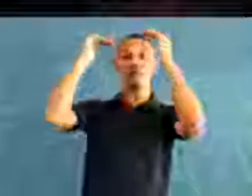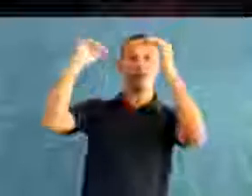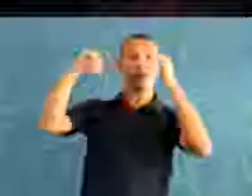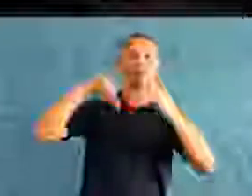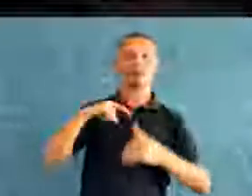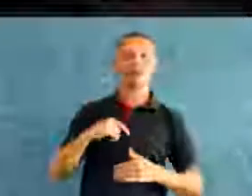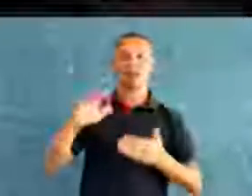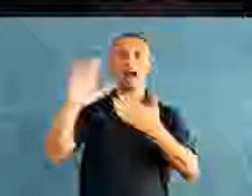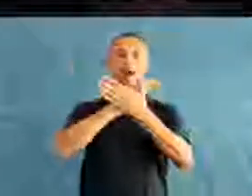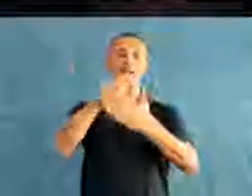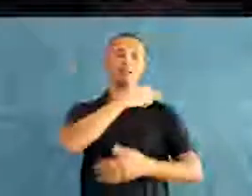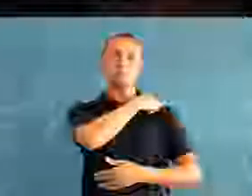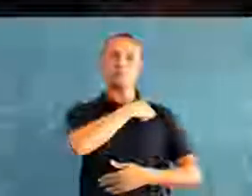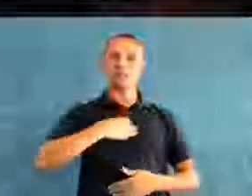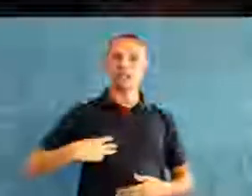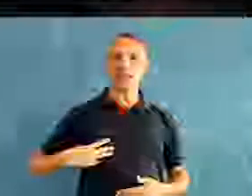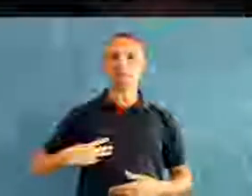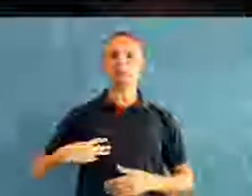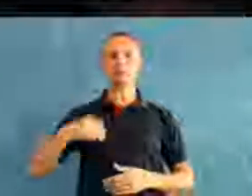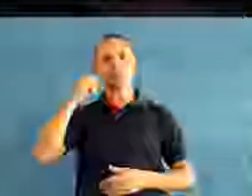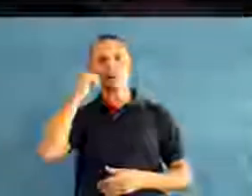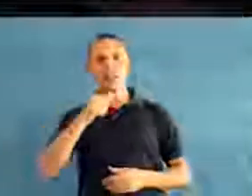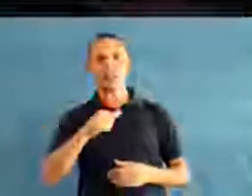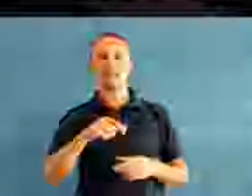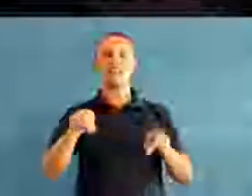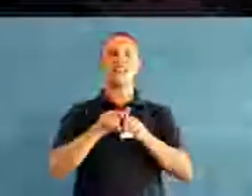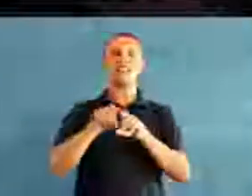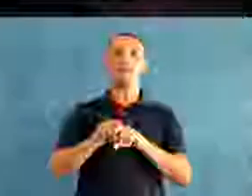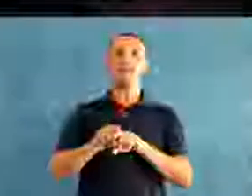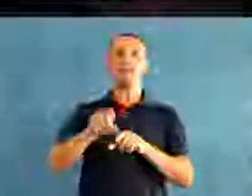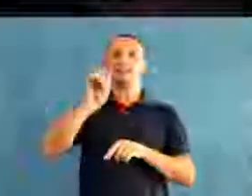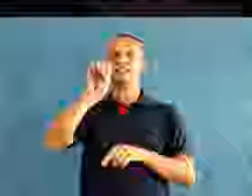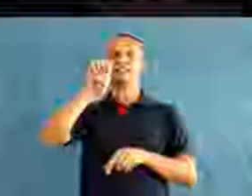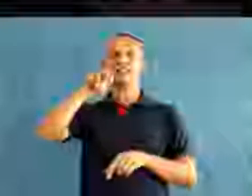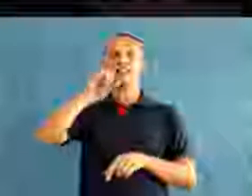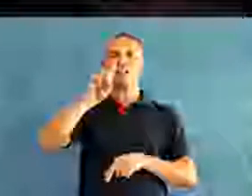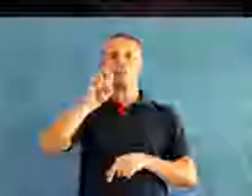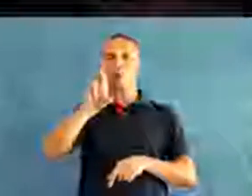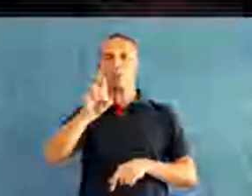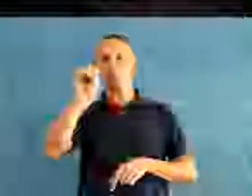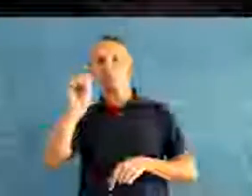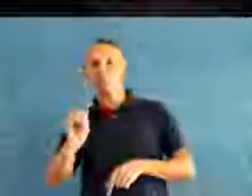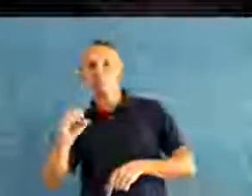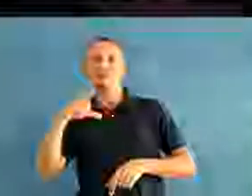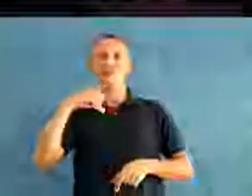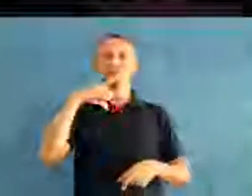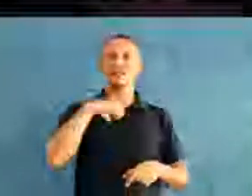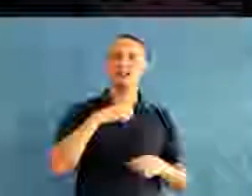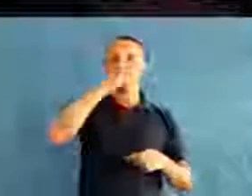temos senadoras, não tantas como deveríamos, mas temos senadoras, deputadas,